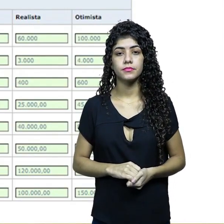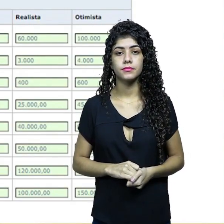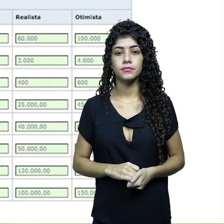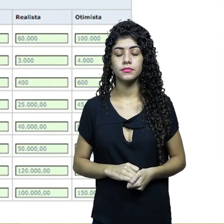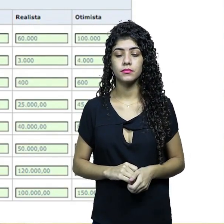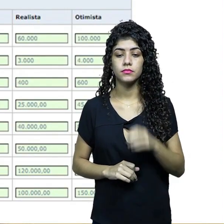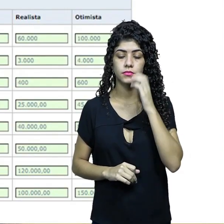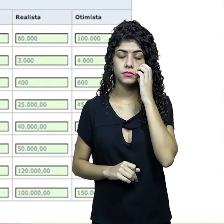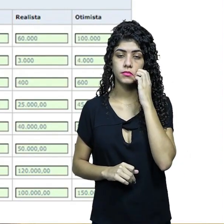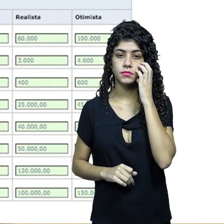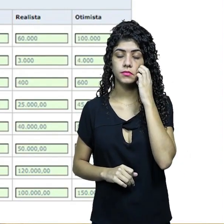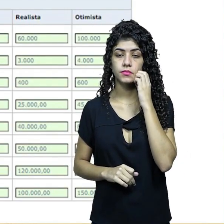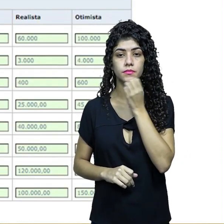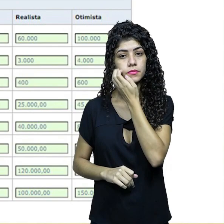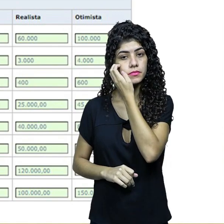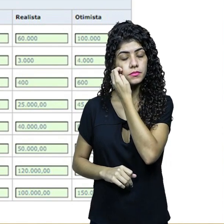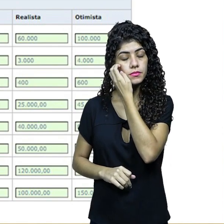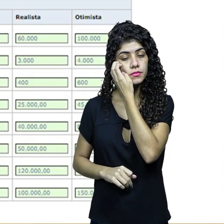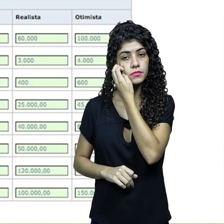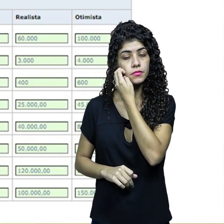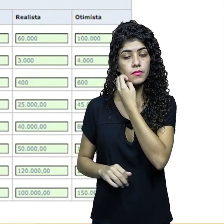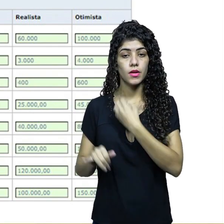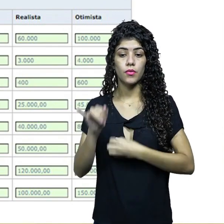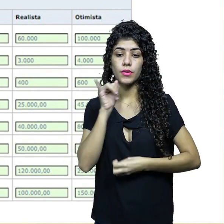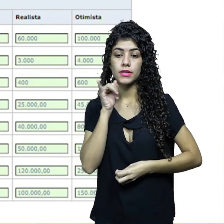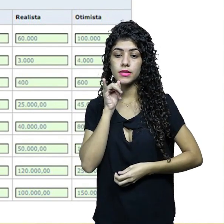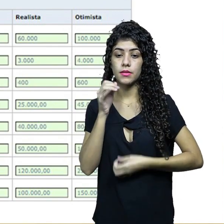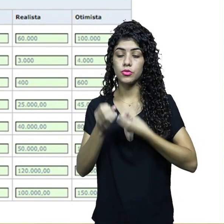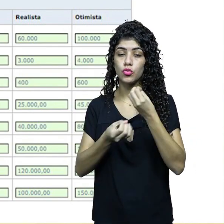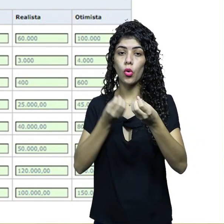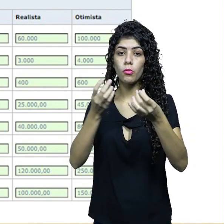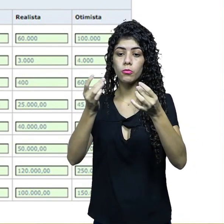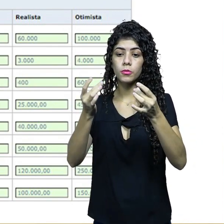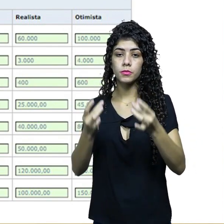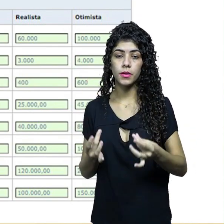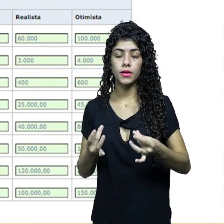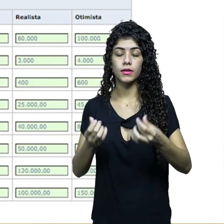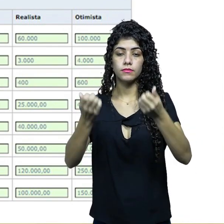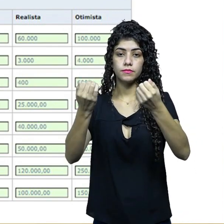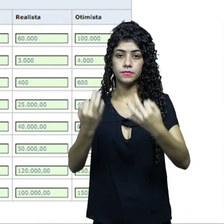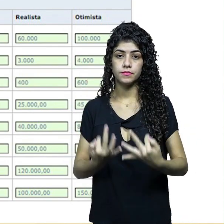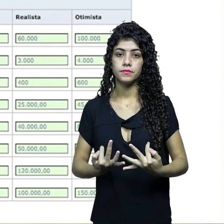Aqui é um exemplo de como discriminar